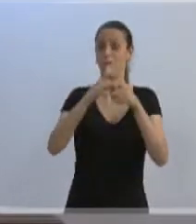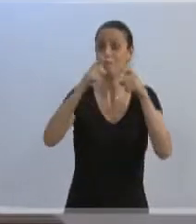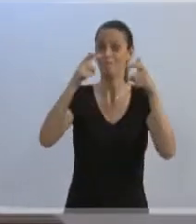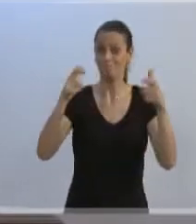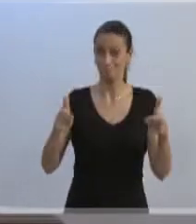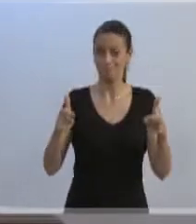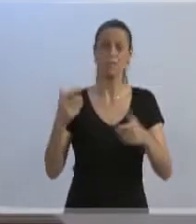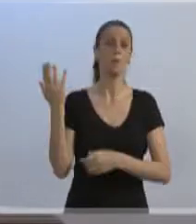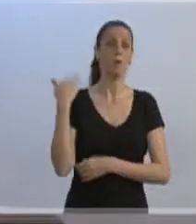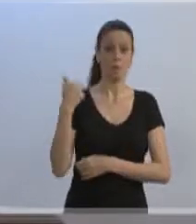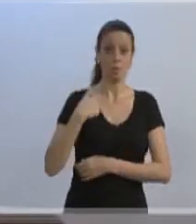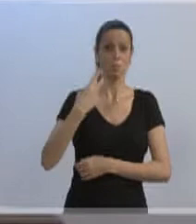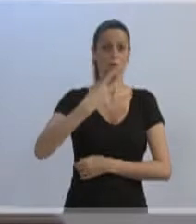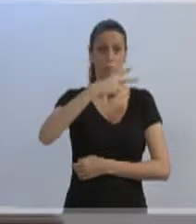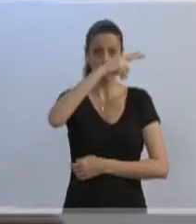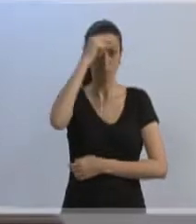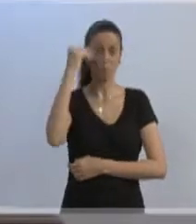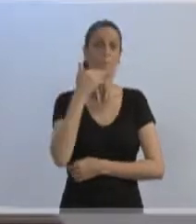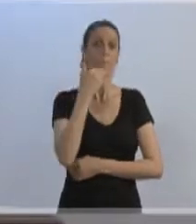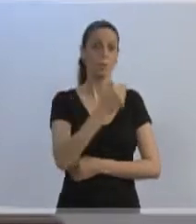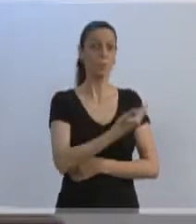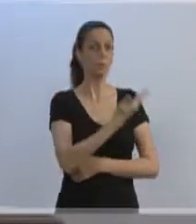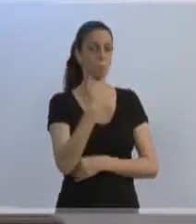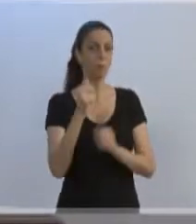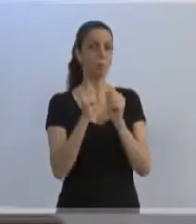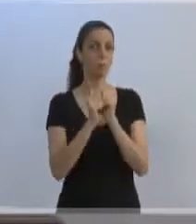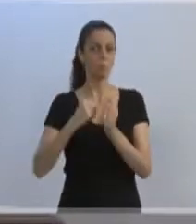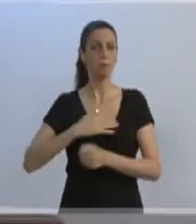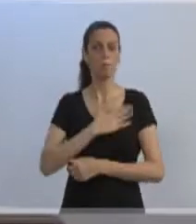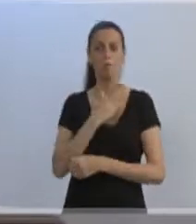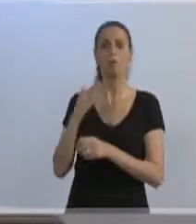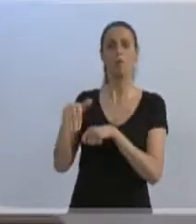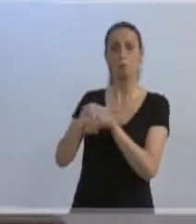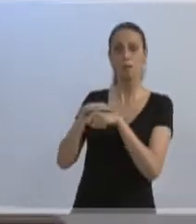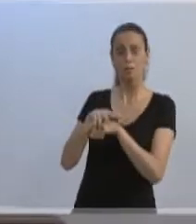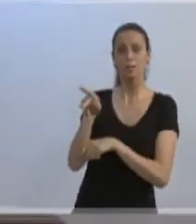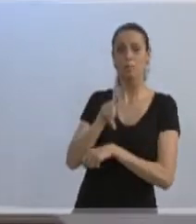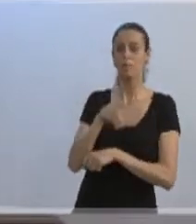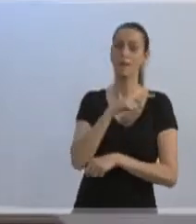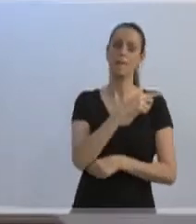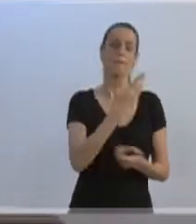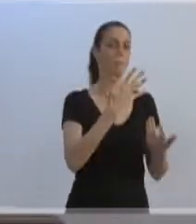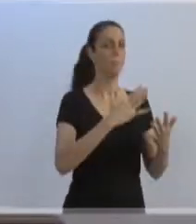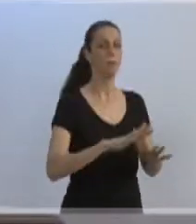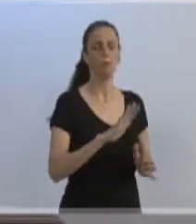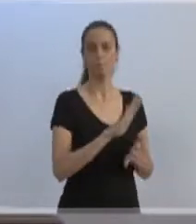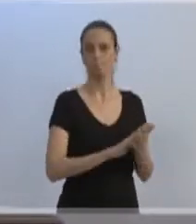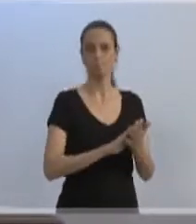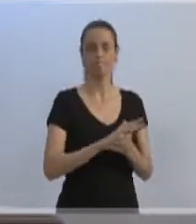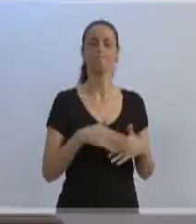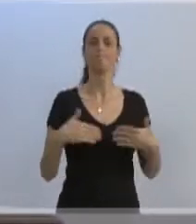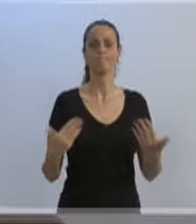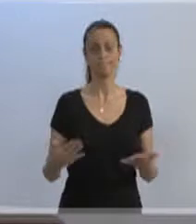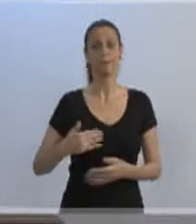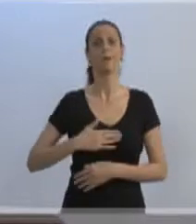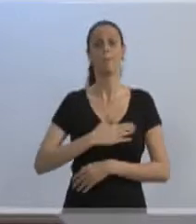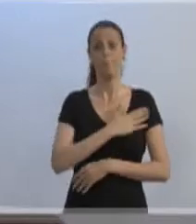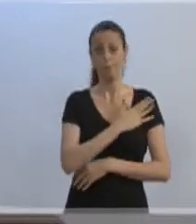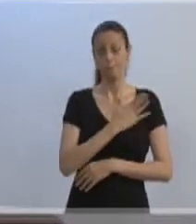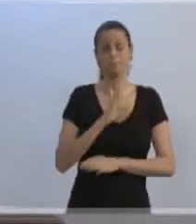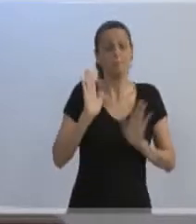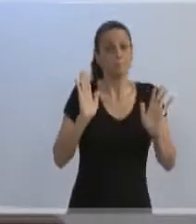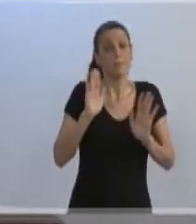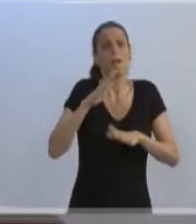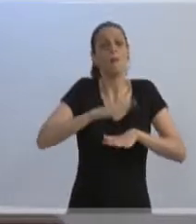aconteceu e mais uma vez fica aí o governo fazendo questões que na minha visão